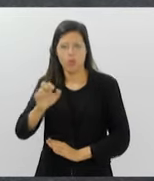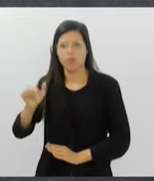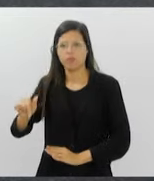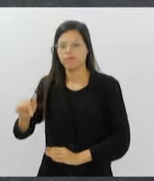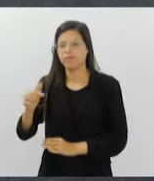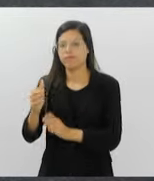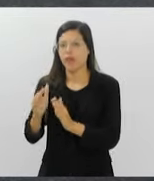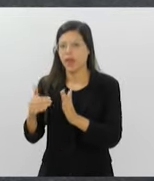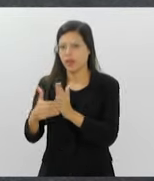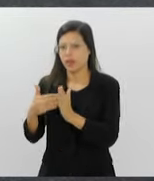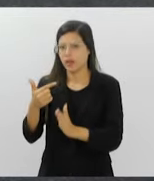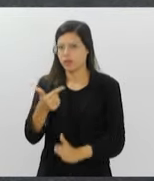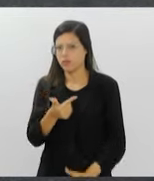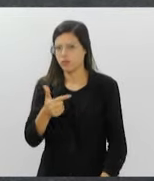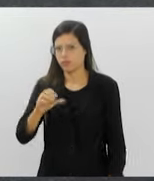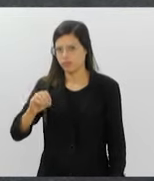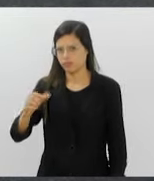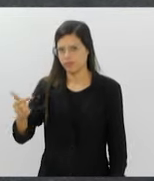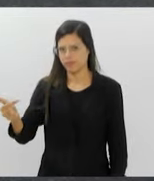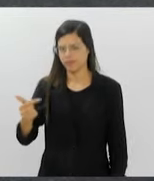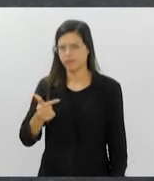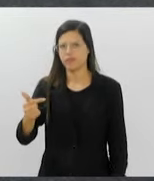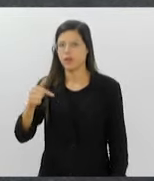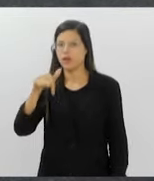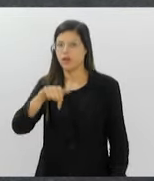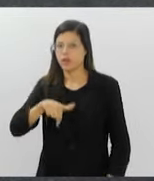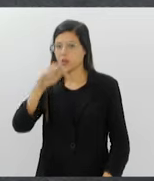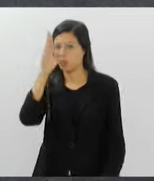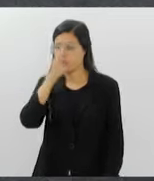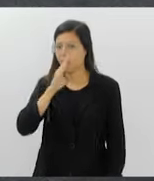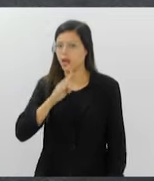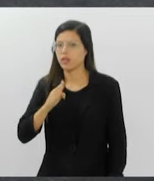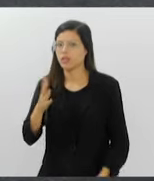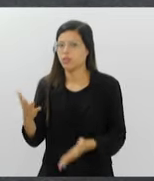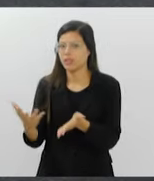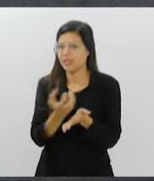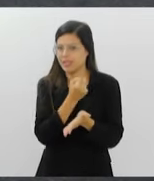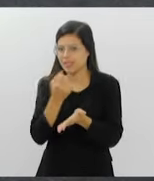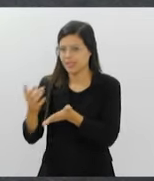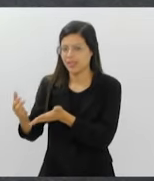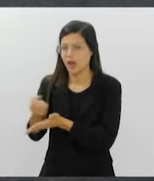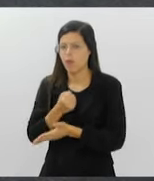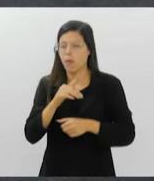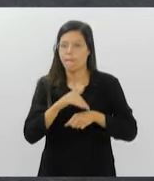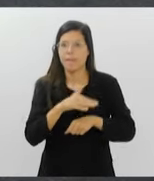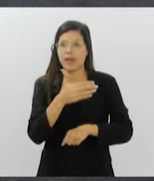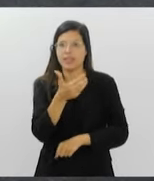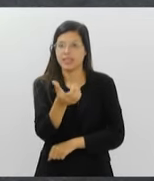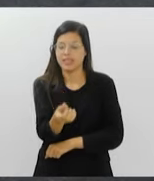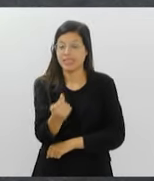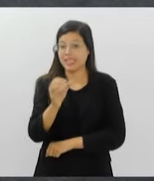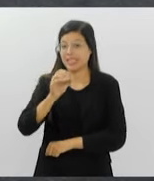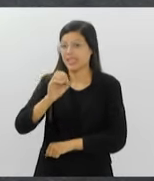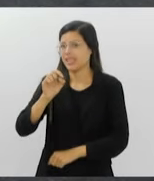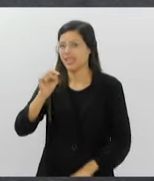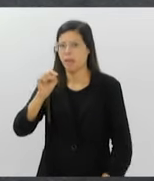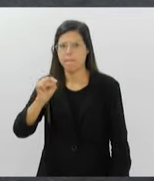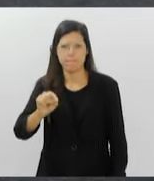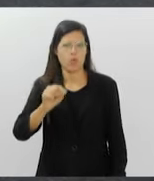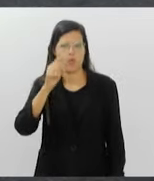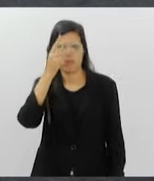1995 e 2022, no Brasil, foram resgatados mais de 60 mil